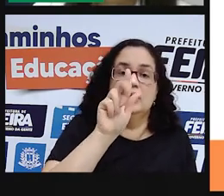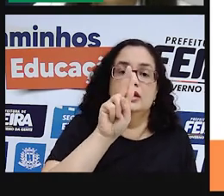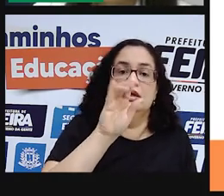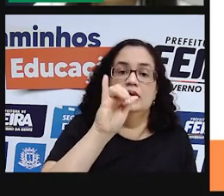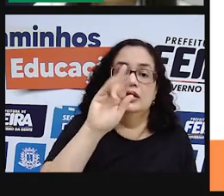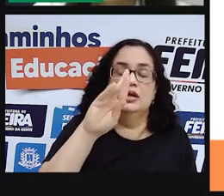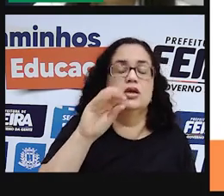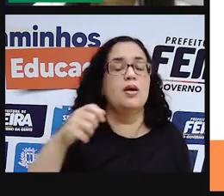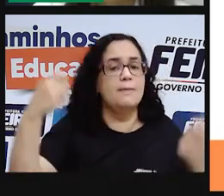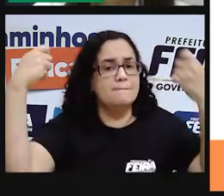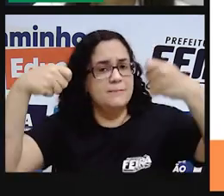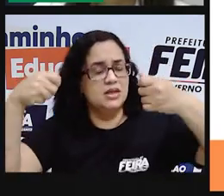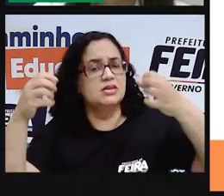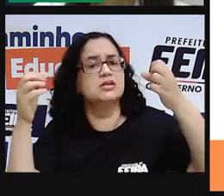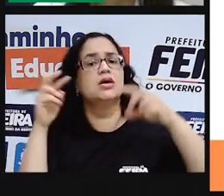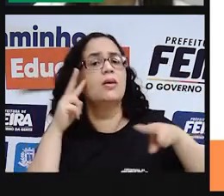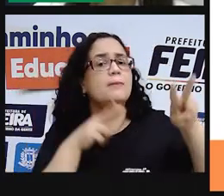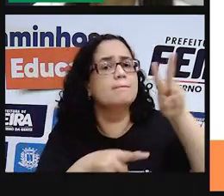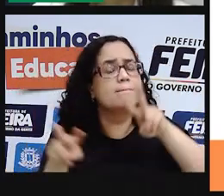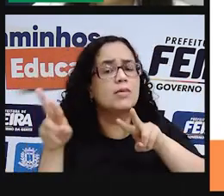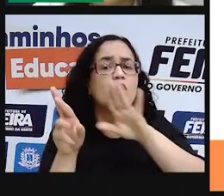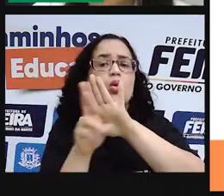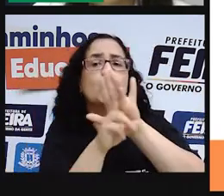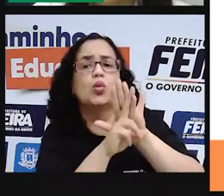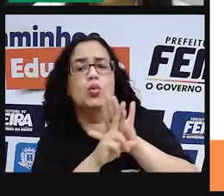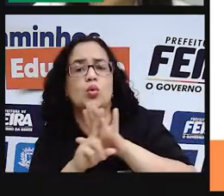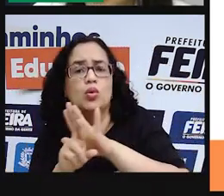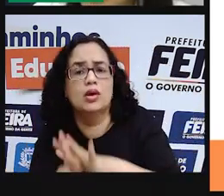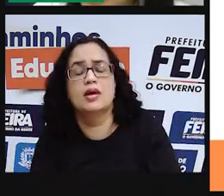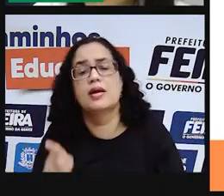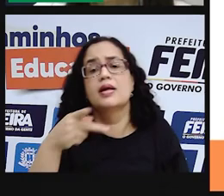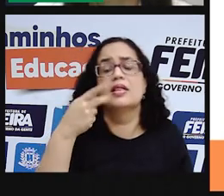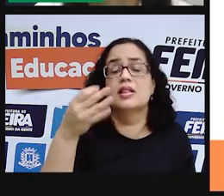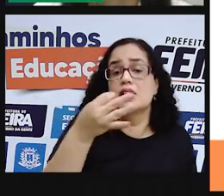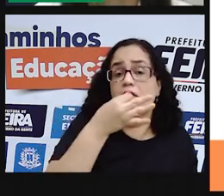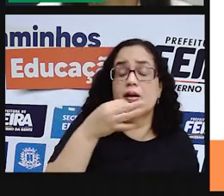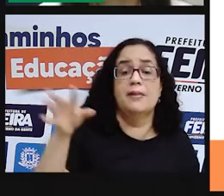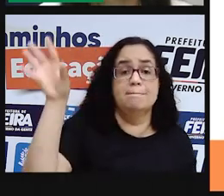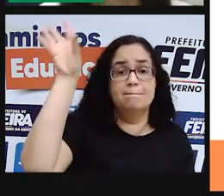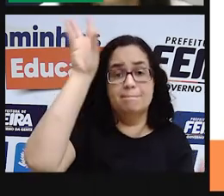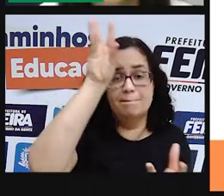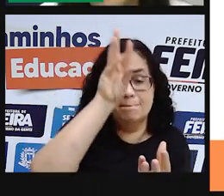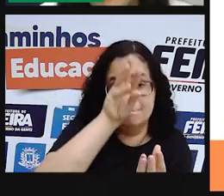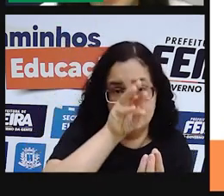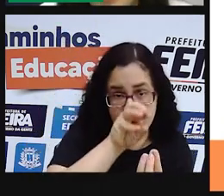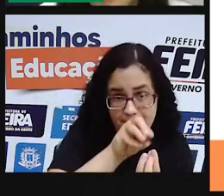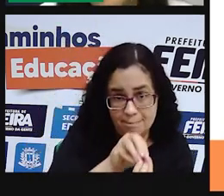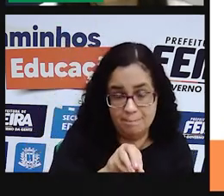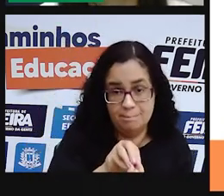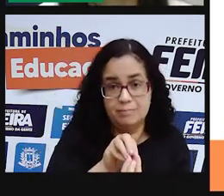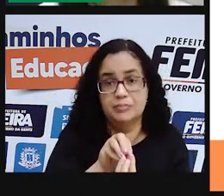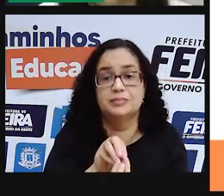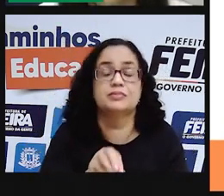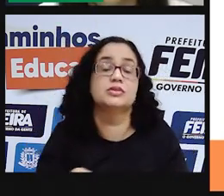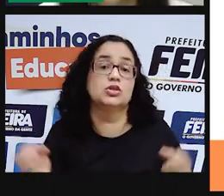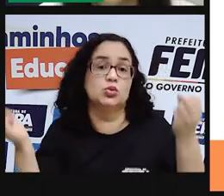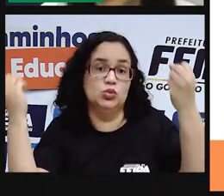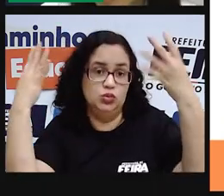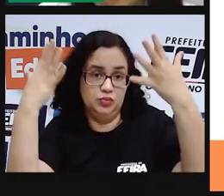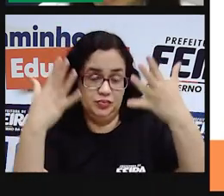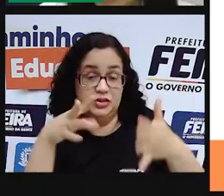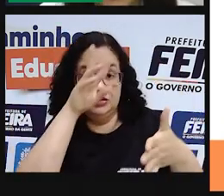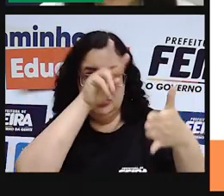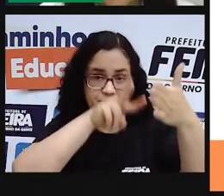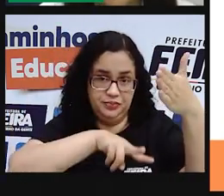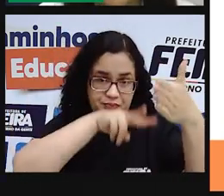aí a gente vai observar nesse texto em que trecho é que o autor da resenha apresentou a obra para quem estava